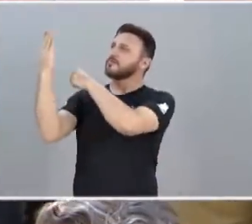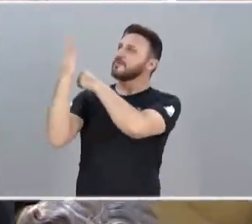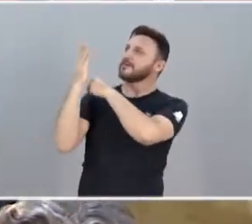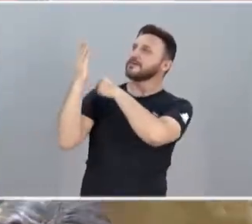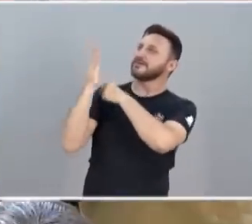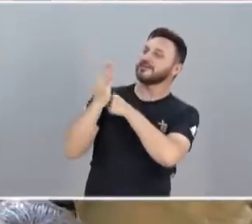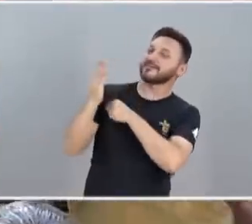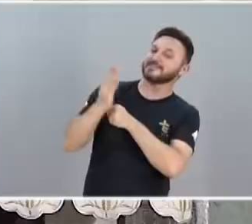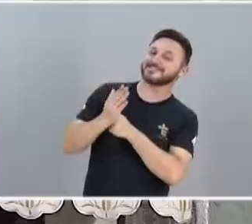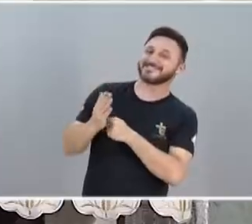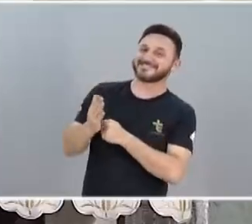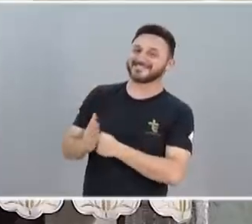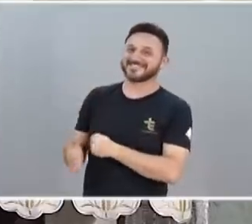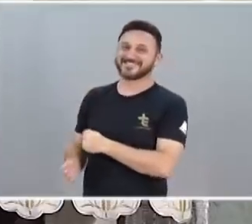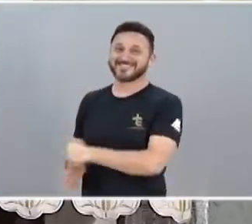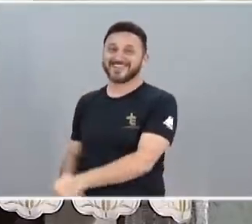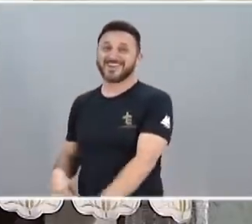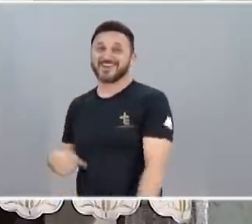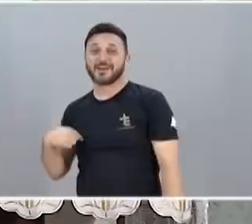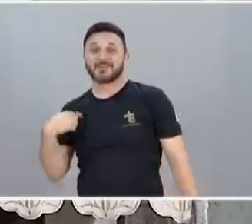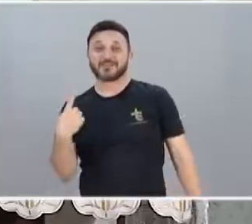nosso intercessor,